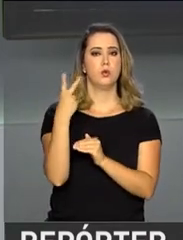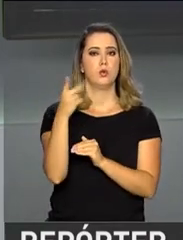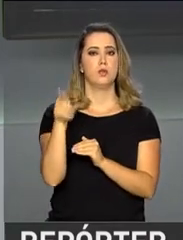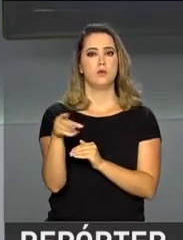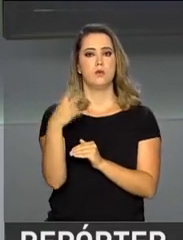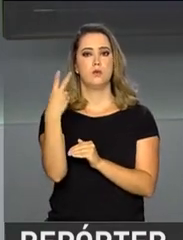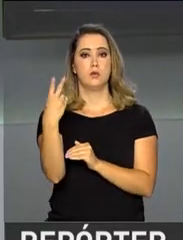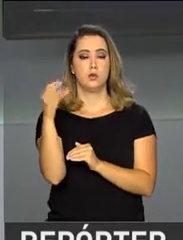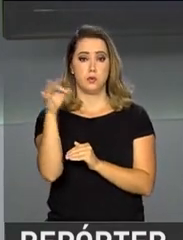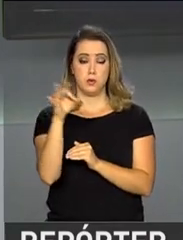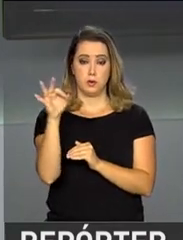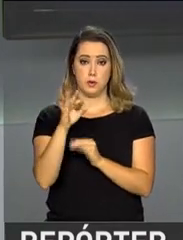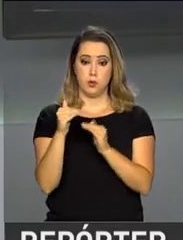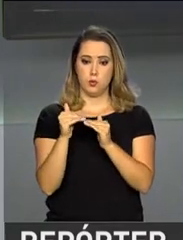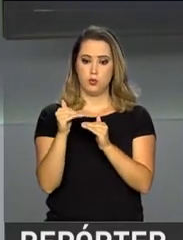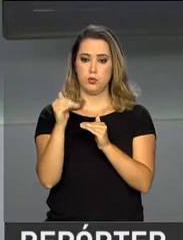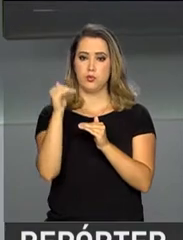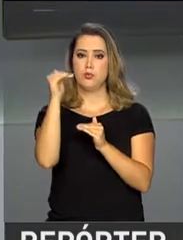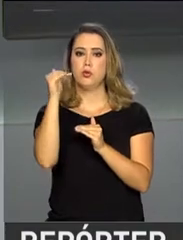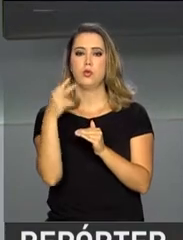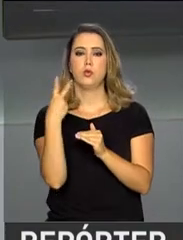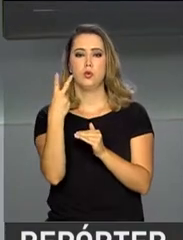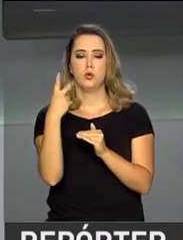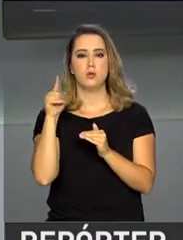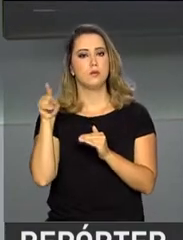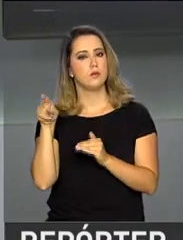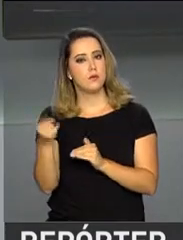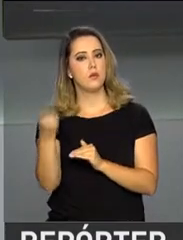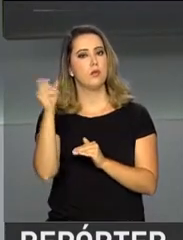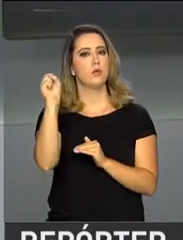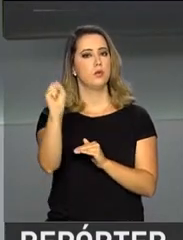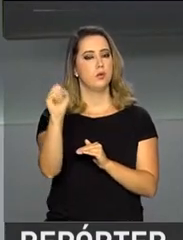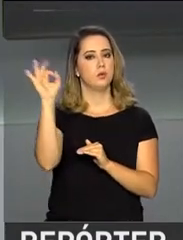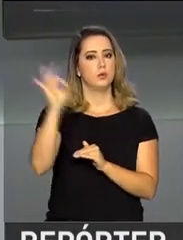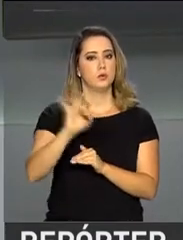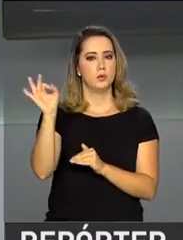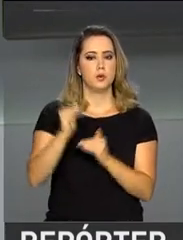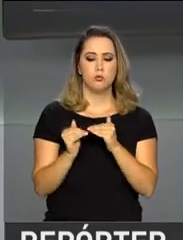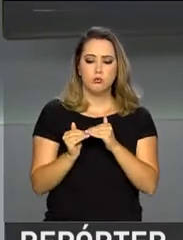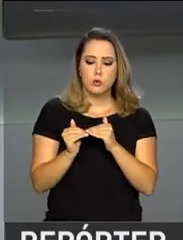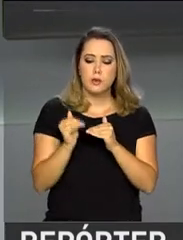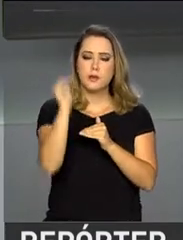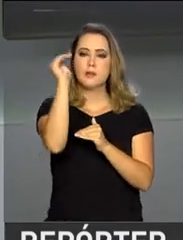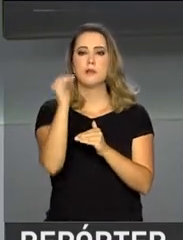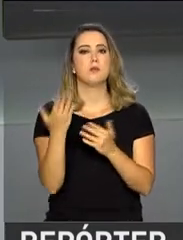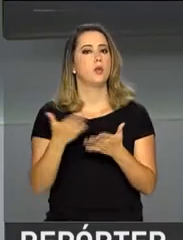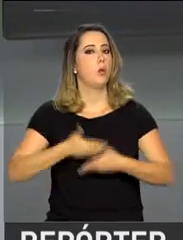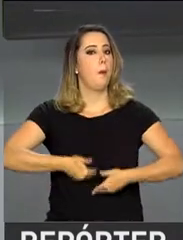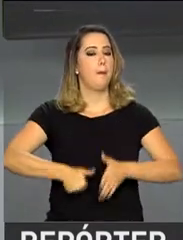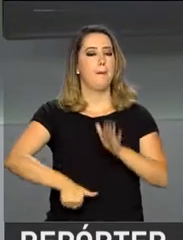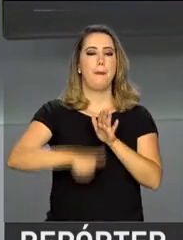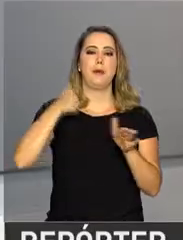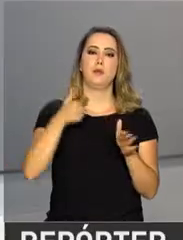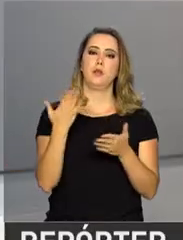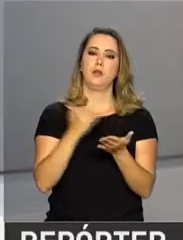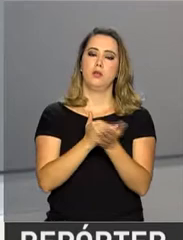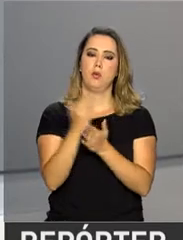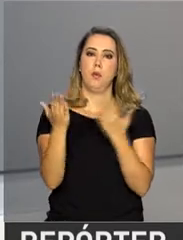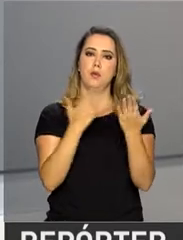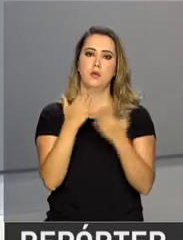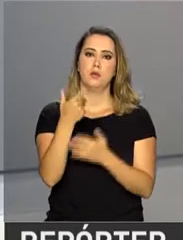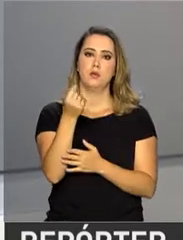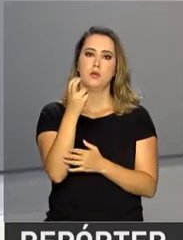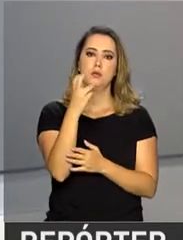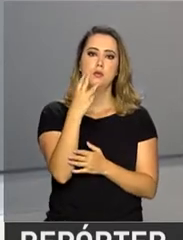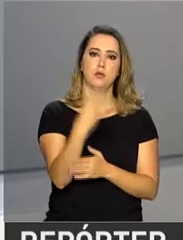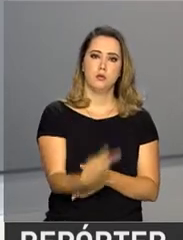2,8 por cento caso se confirme será o primeiro crescimento anormal do comércio desde 2013 foi lançada